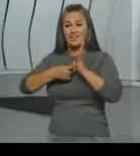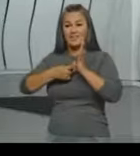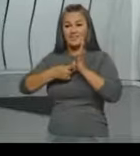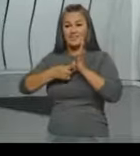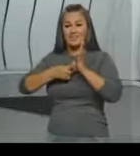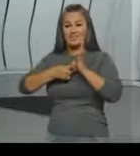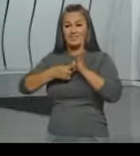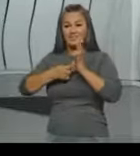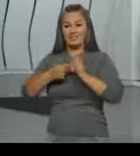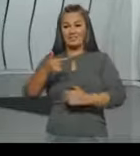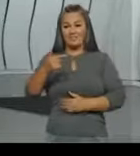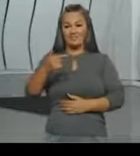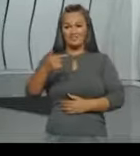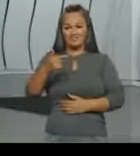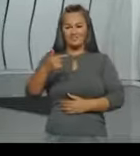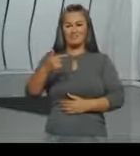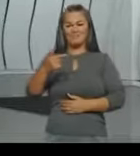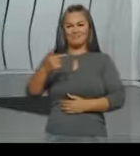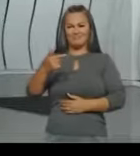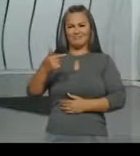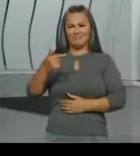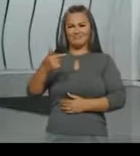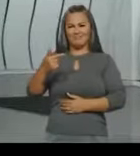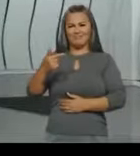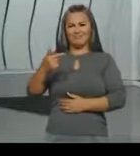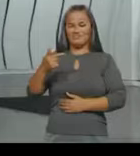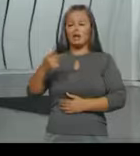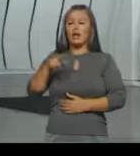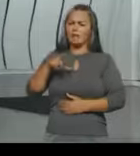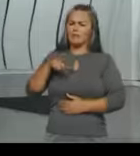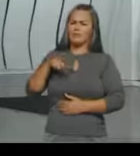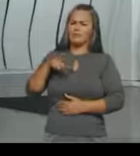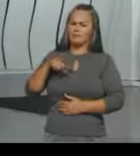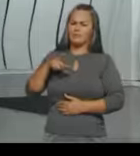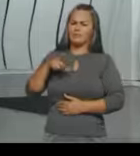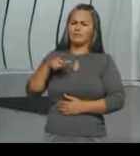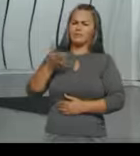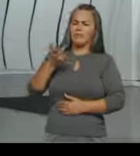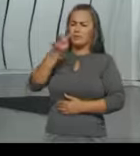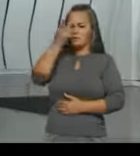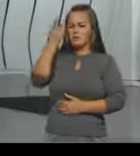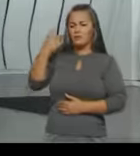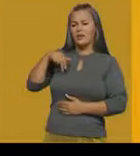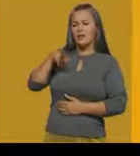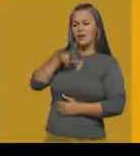tá? Tem gente que até fala assim, eu tenho um colega que chama PR.